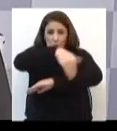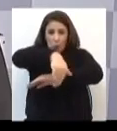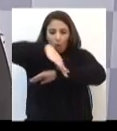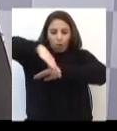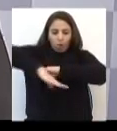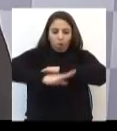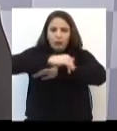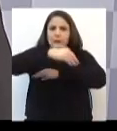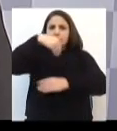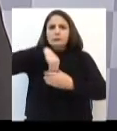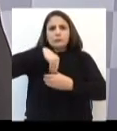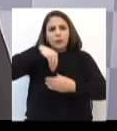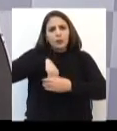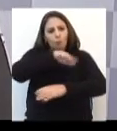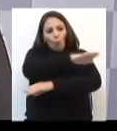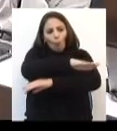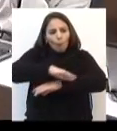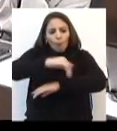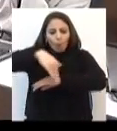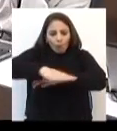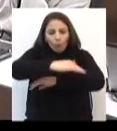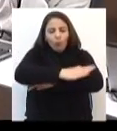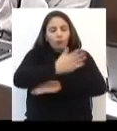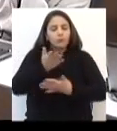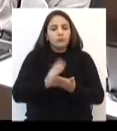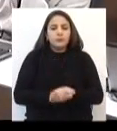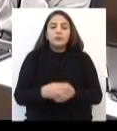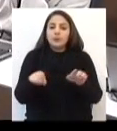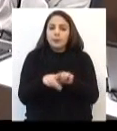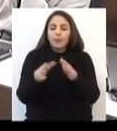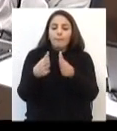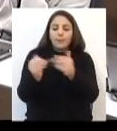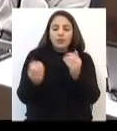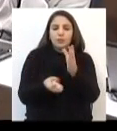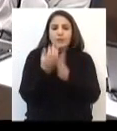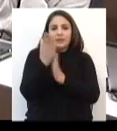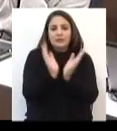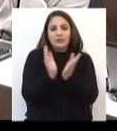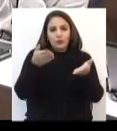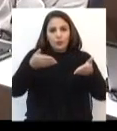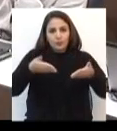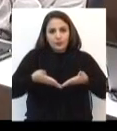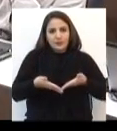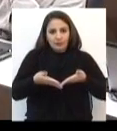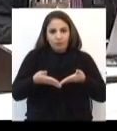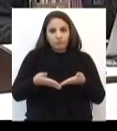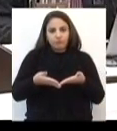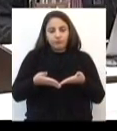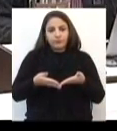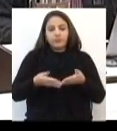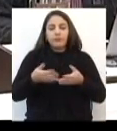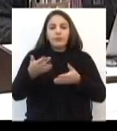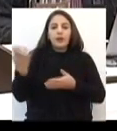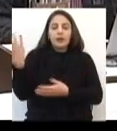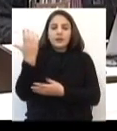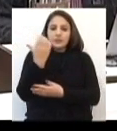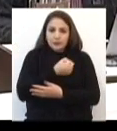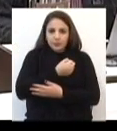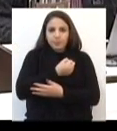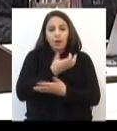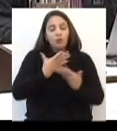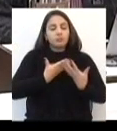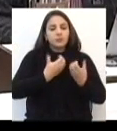do asfalto da nossa cidade. O requerimento para a criação da Comissão Parlamentar de Inquérito recebeu parecer